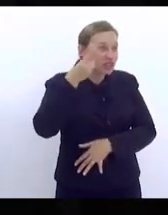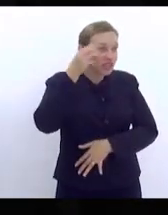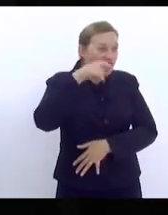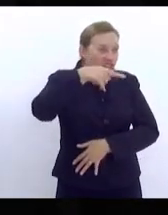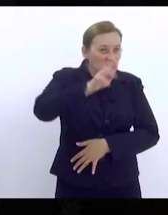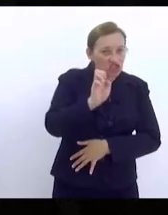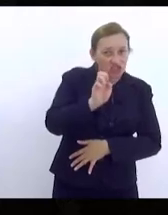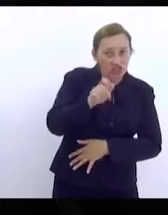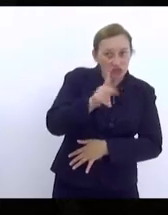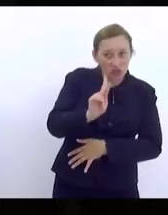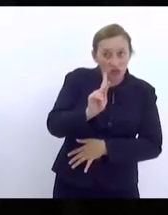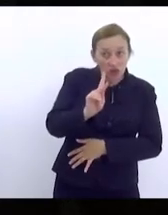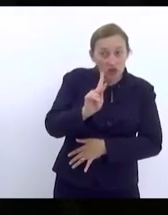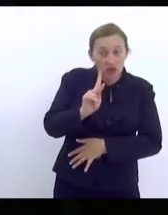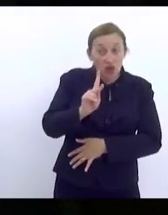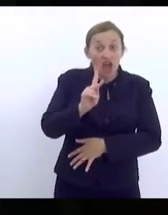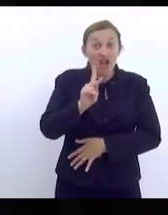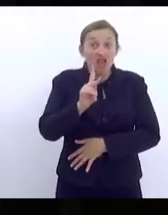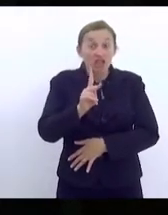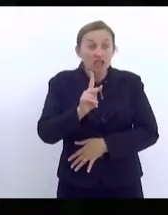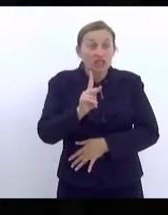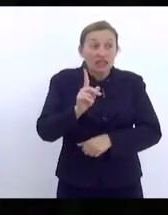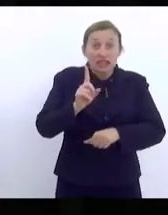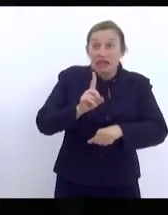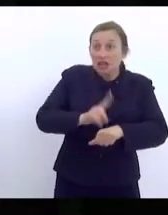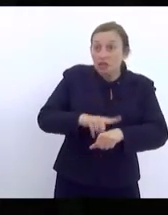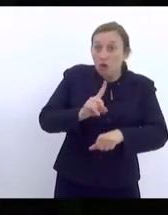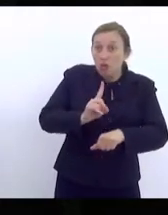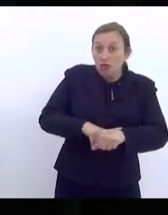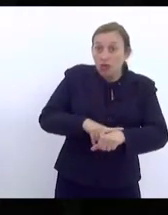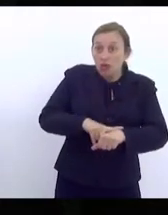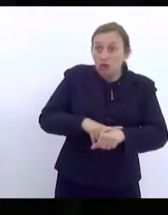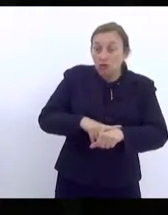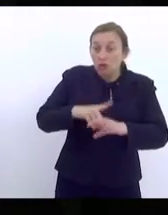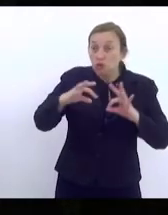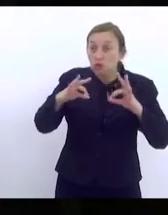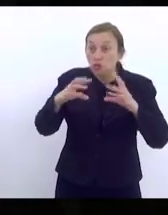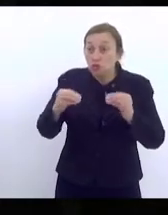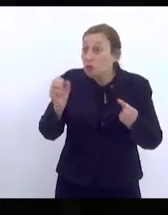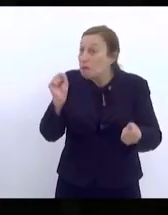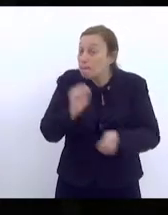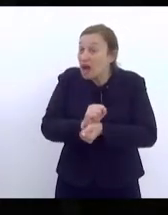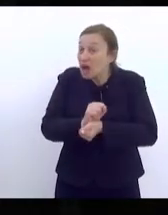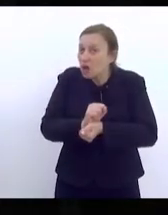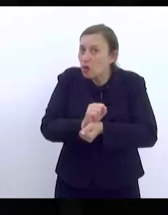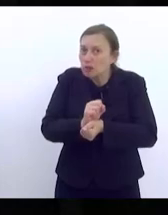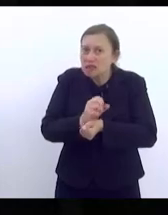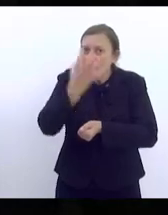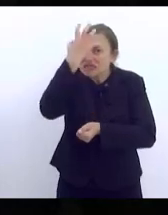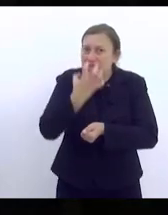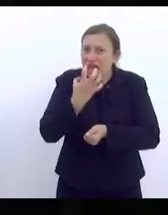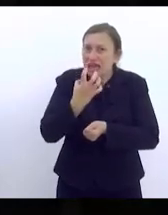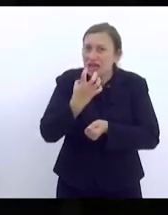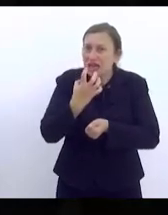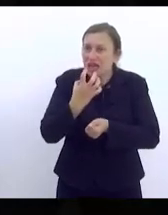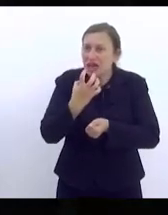knoplock o tempo fechou naquele momento diante dessa gravíssima